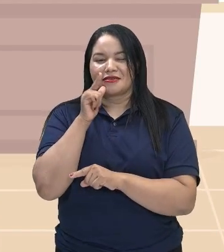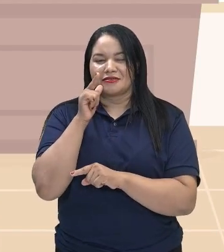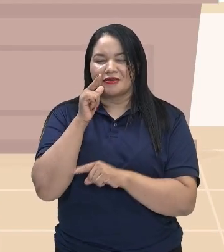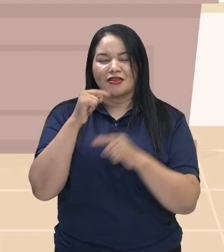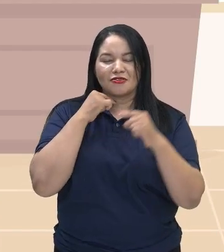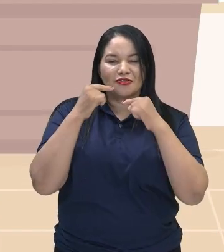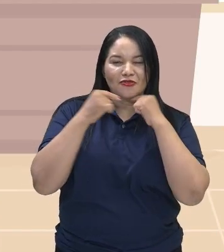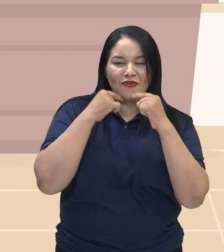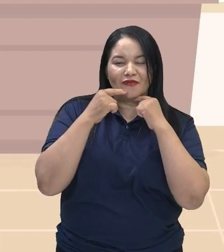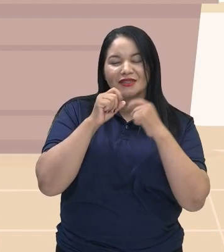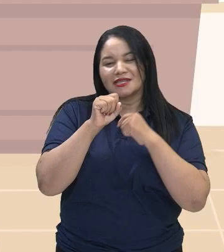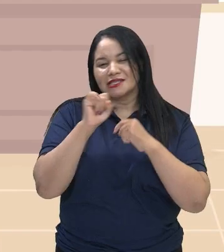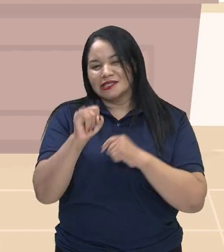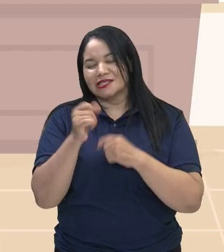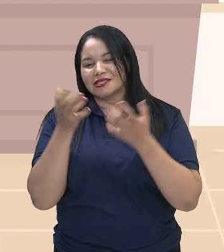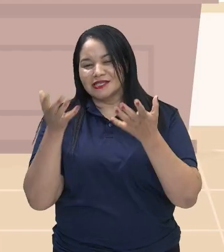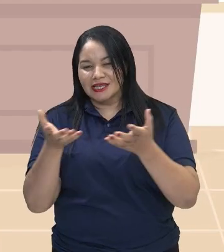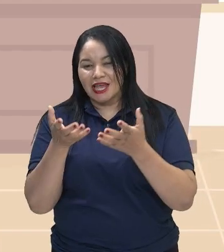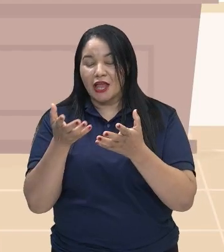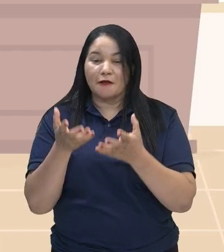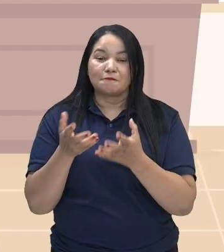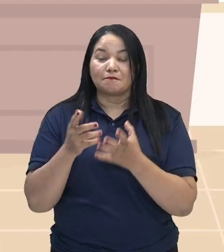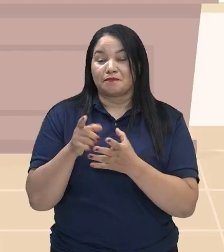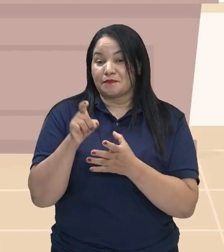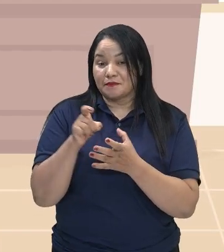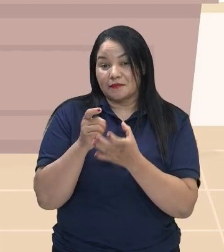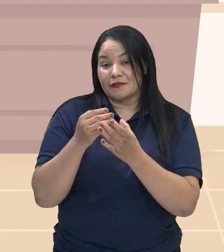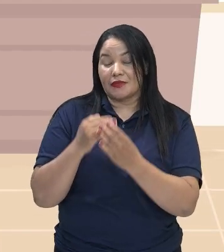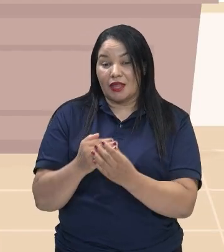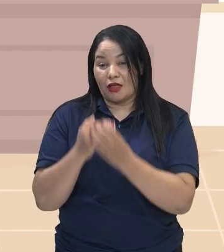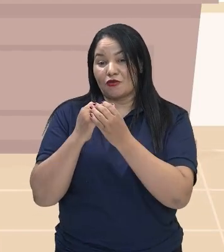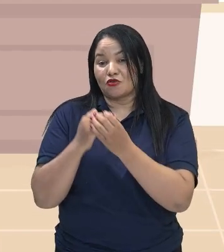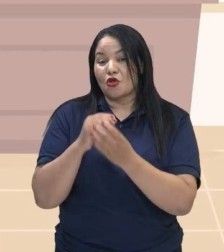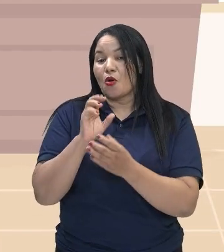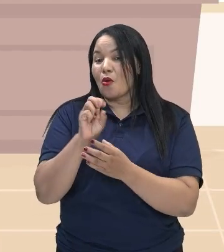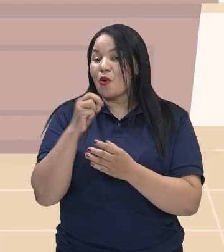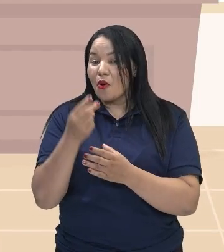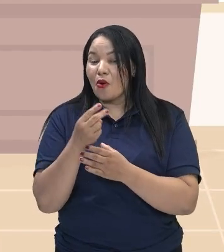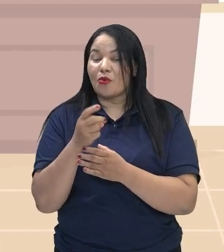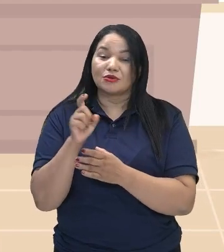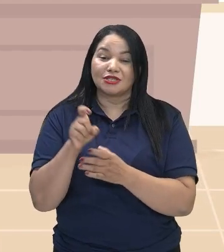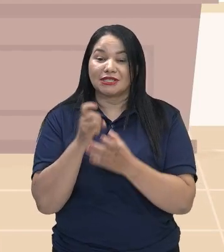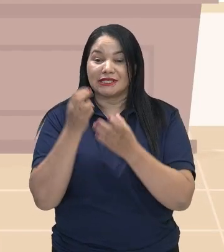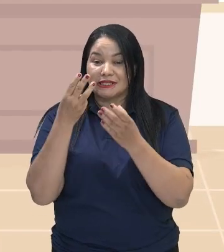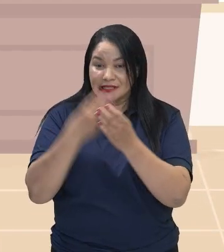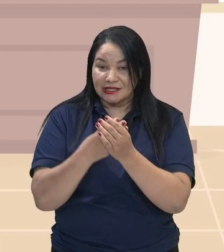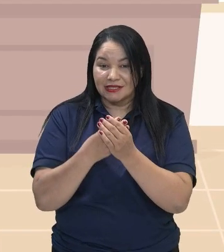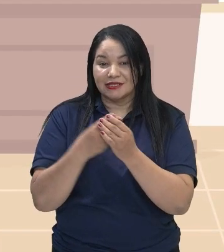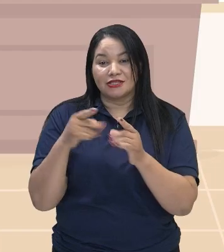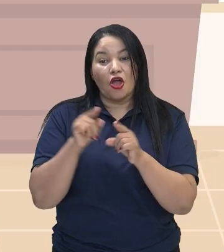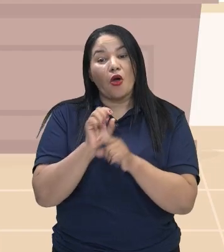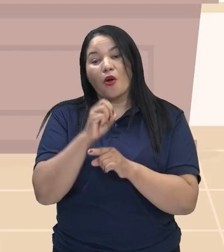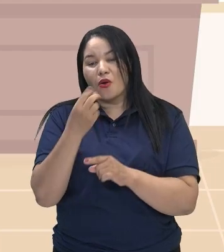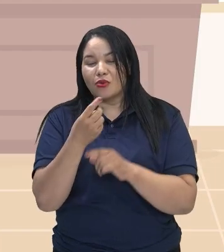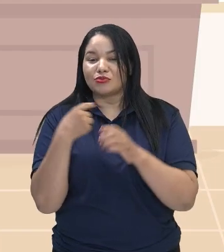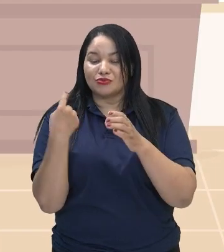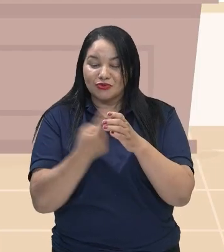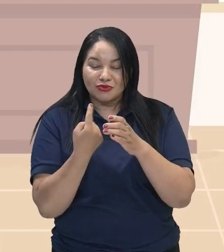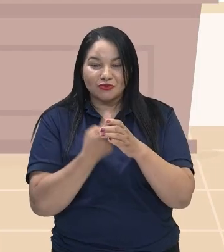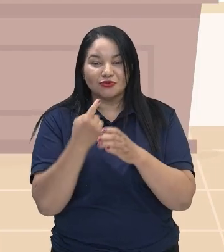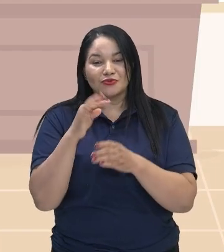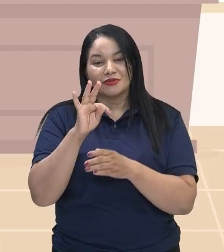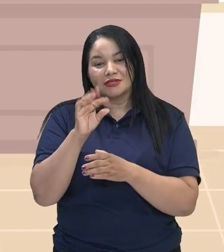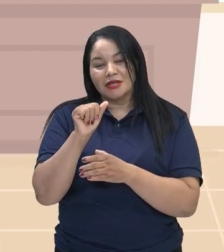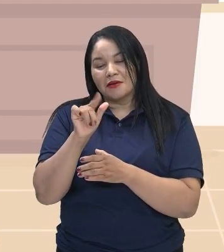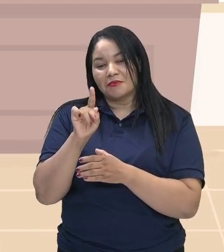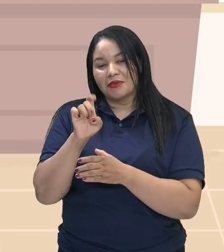eu queria um hambúrguer, ou se eu queria um X-caboquinho, se eu queria um suco de taperebá,